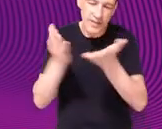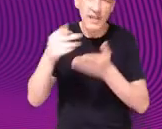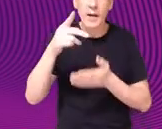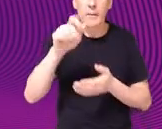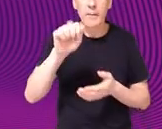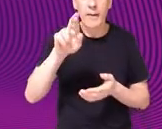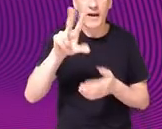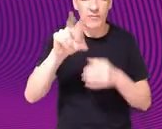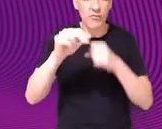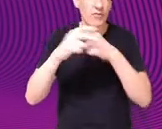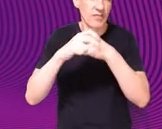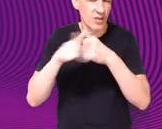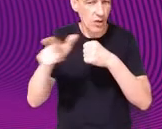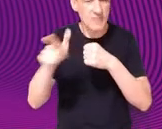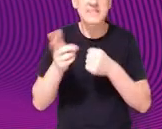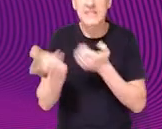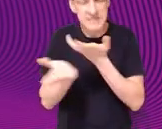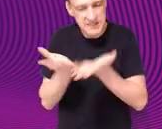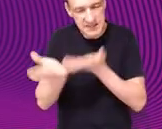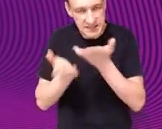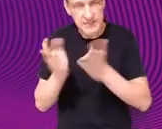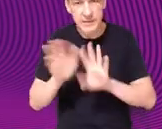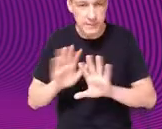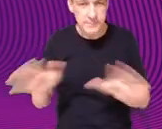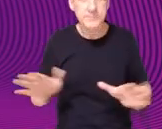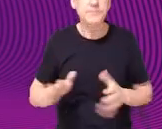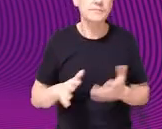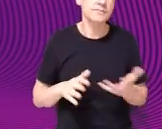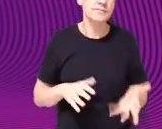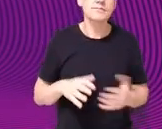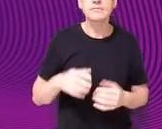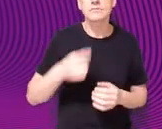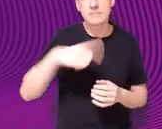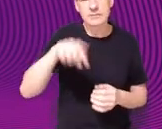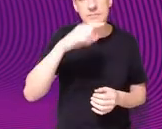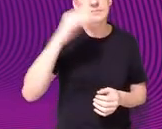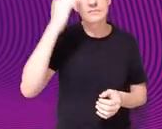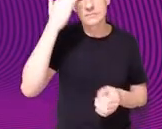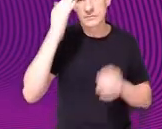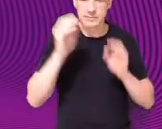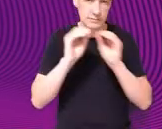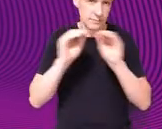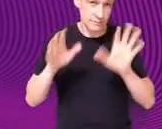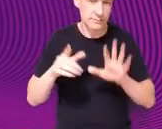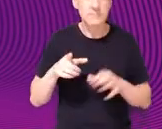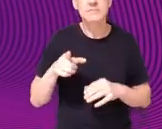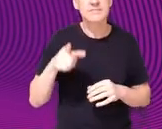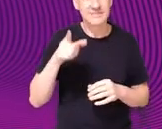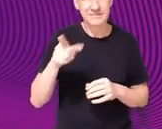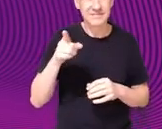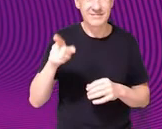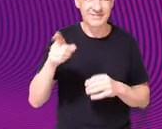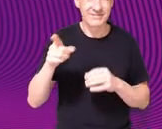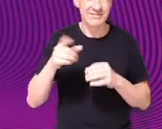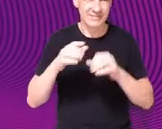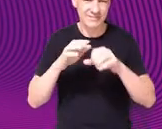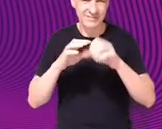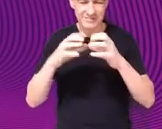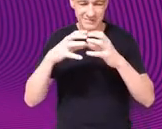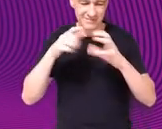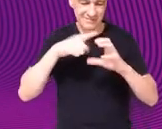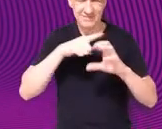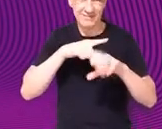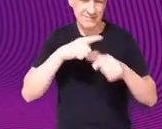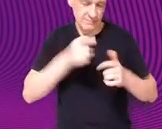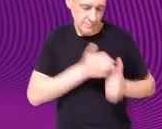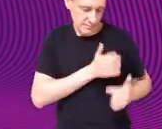Nós entendemos que aquele edema agudo, e se você vai ao PubMed, você vê uma nítida correlação